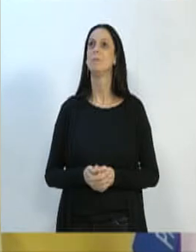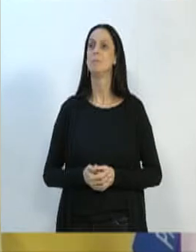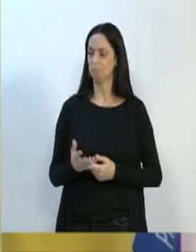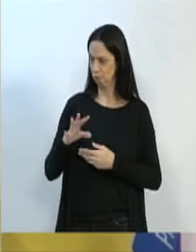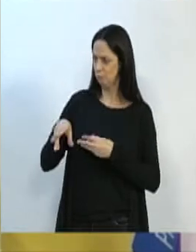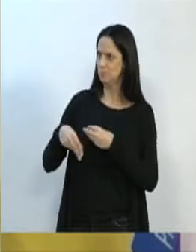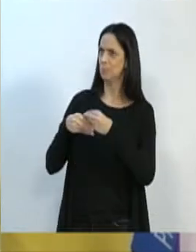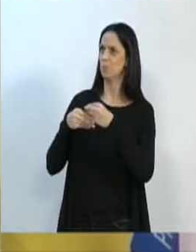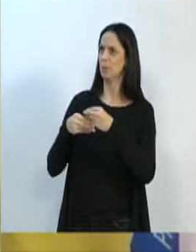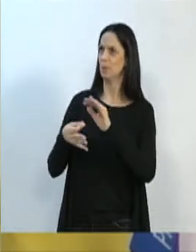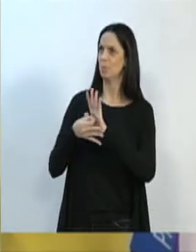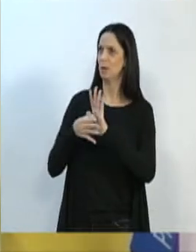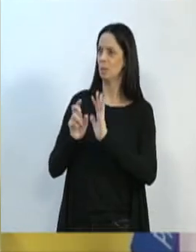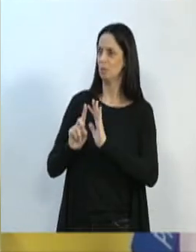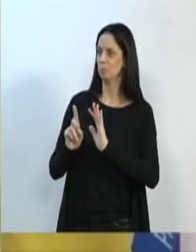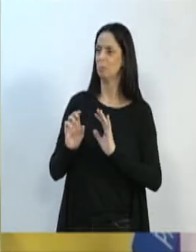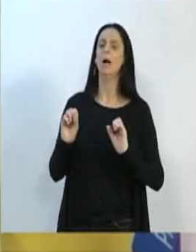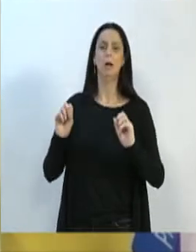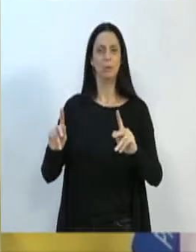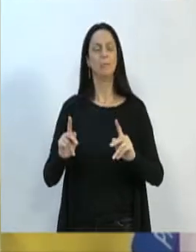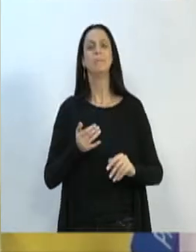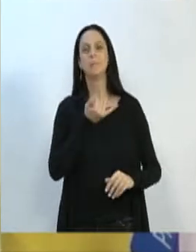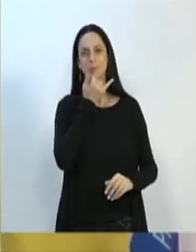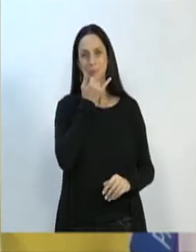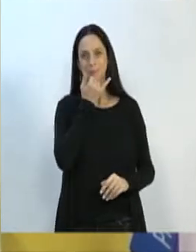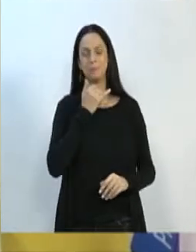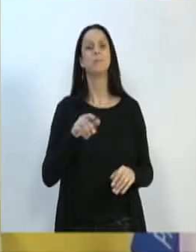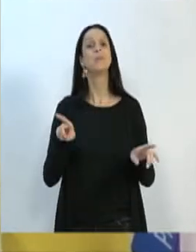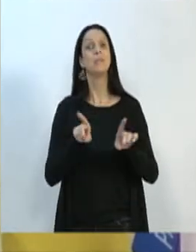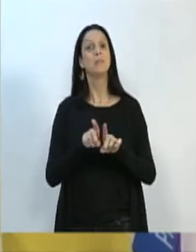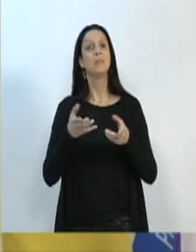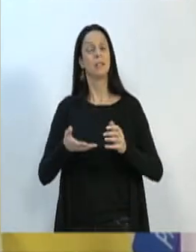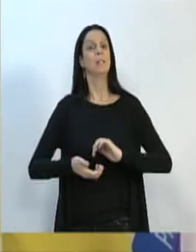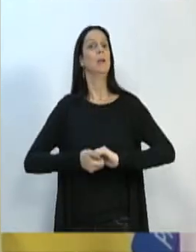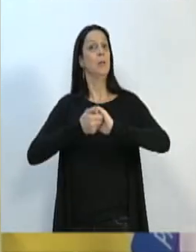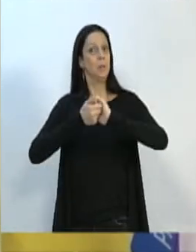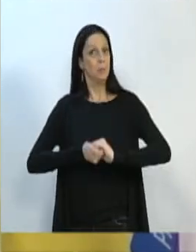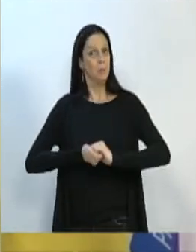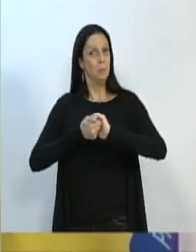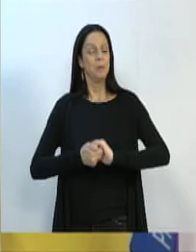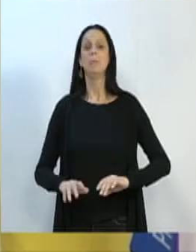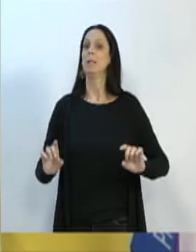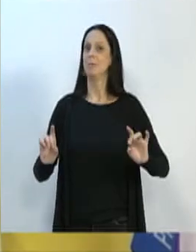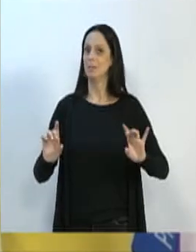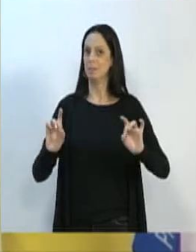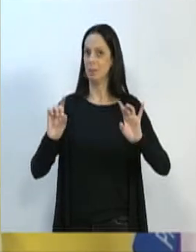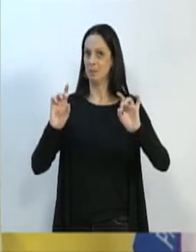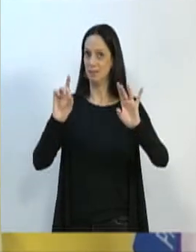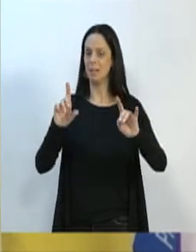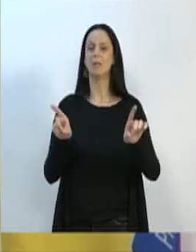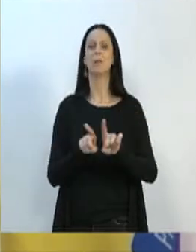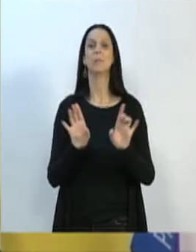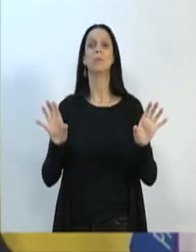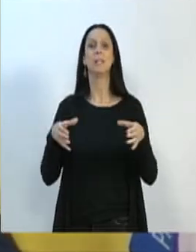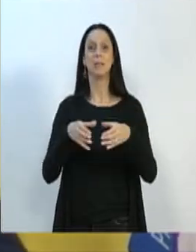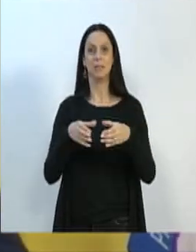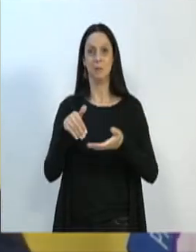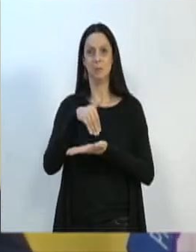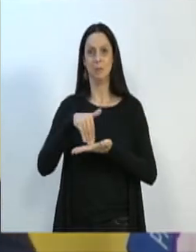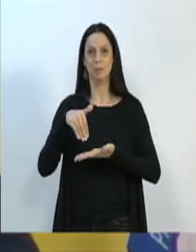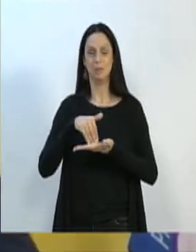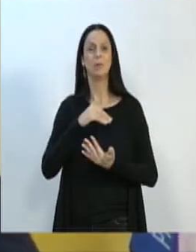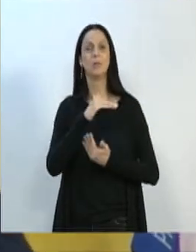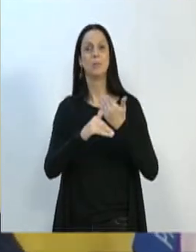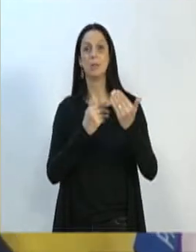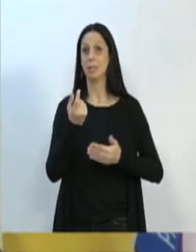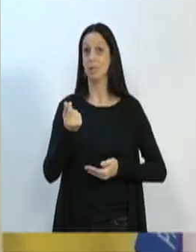fazer parte não dá perdão e também quero fazer um comprimento muito especial a equipe da secretaria de desenvolvimento